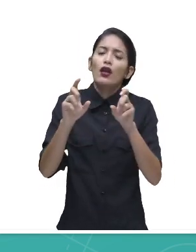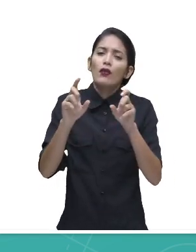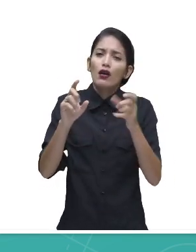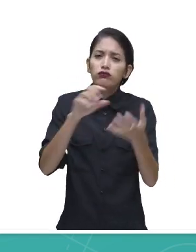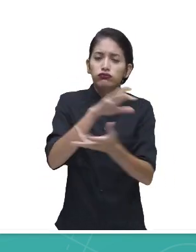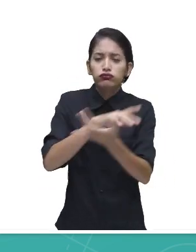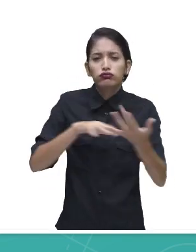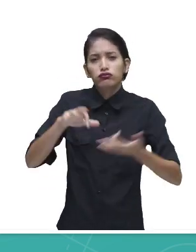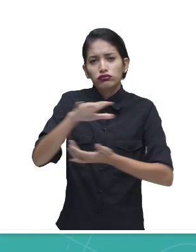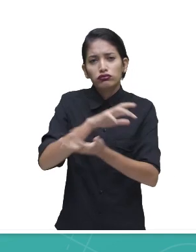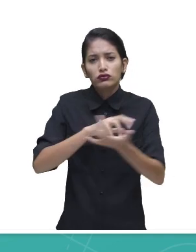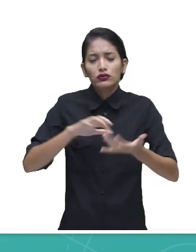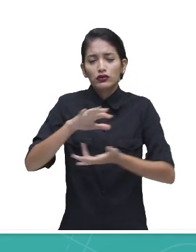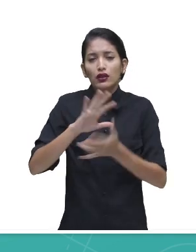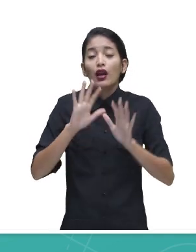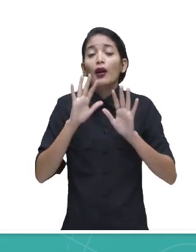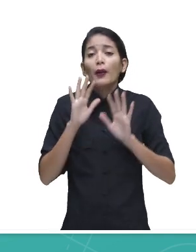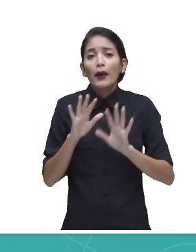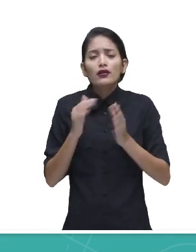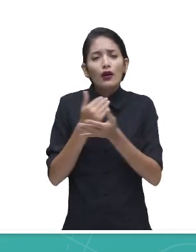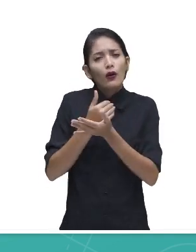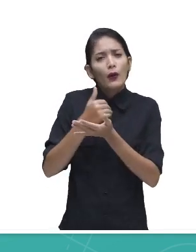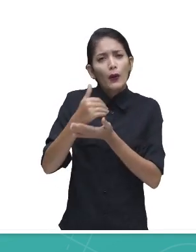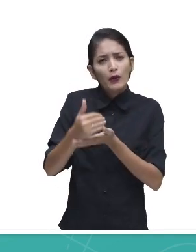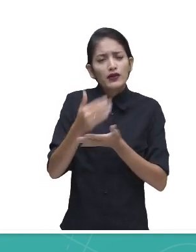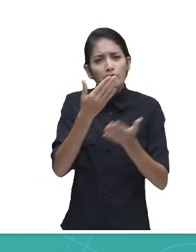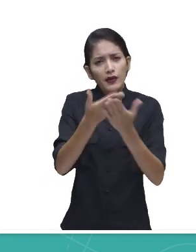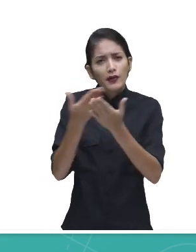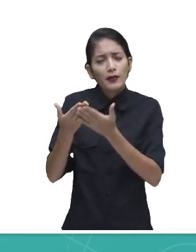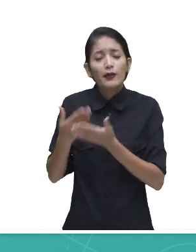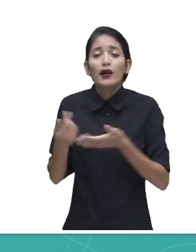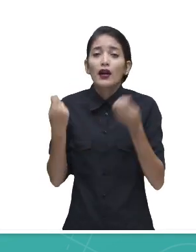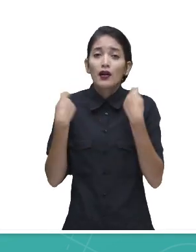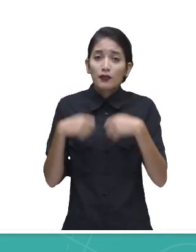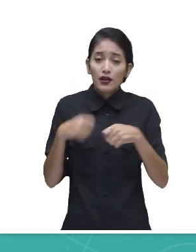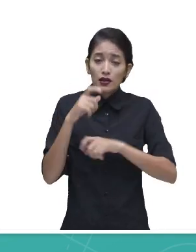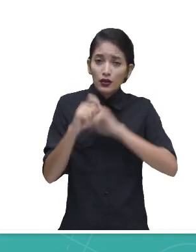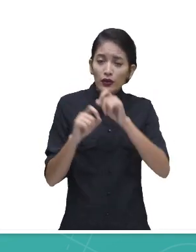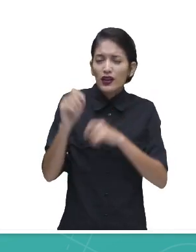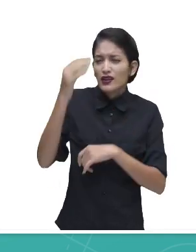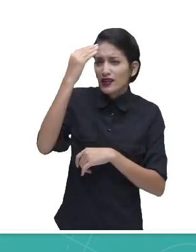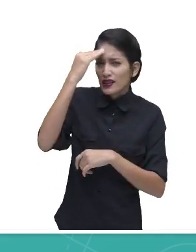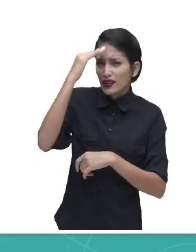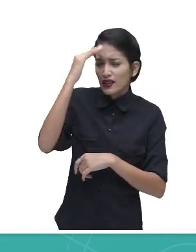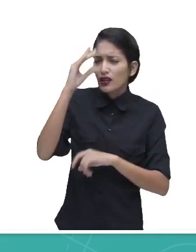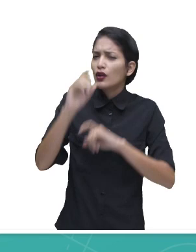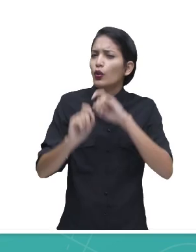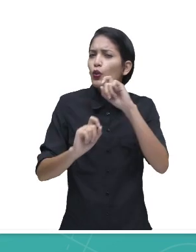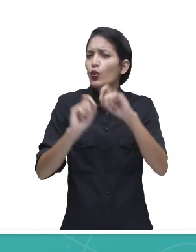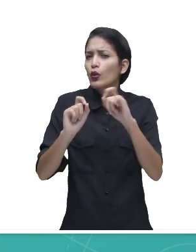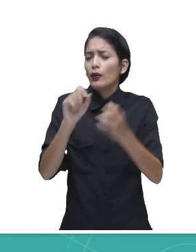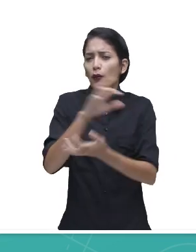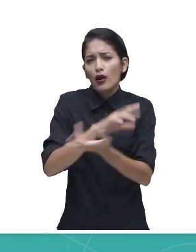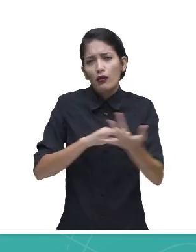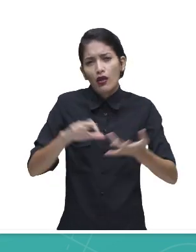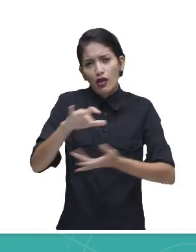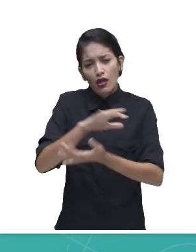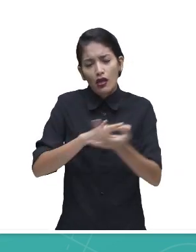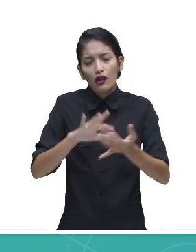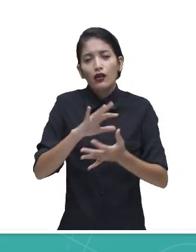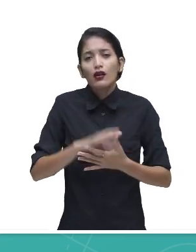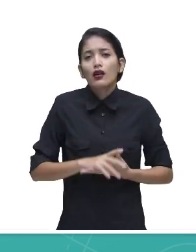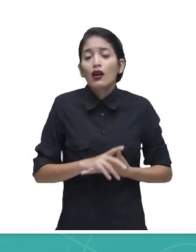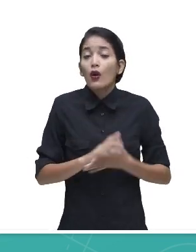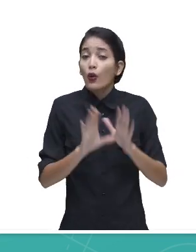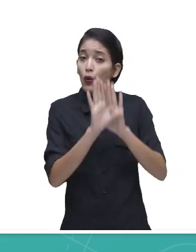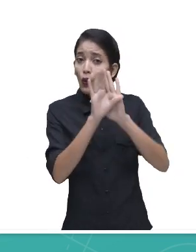né? Então, para que a gente comece essa aula, a gente precisa primeiro entender o que é o universo, a definição